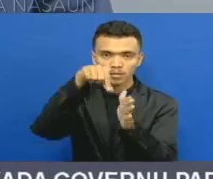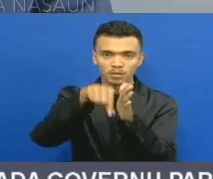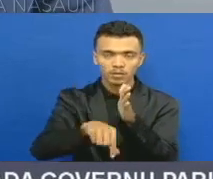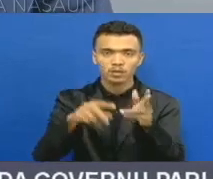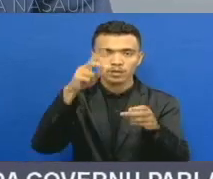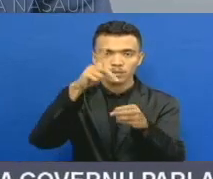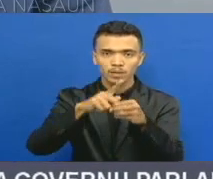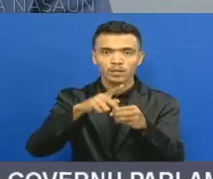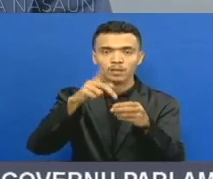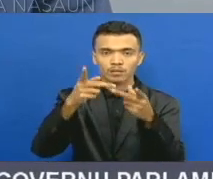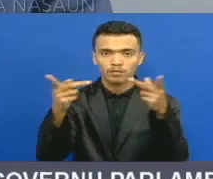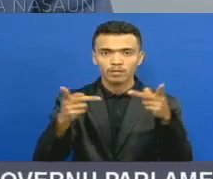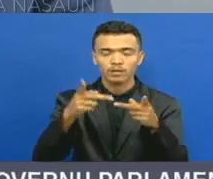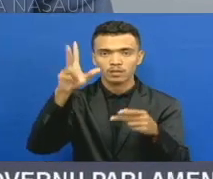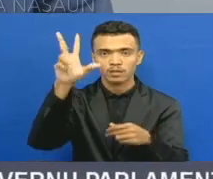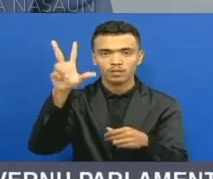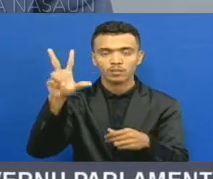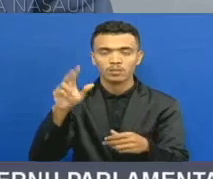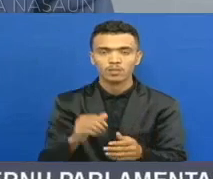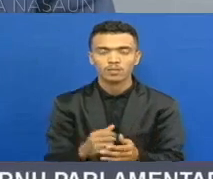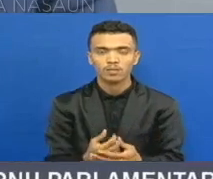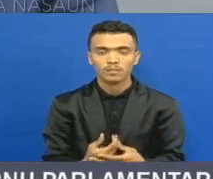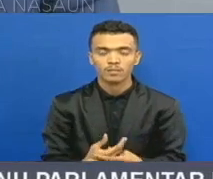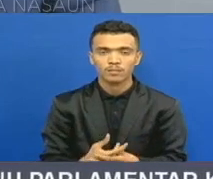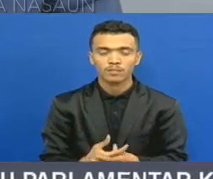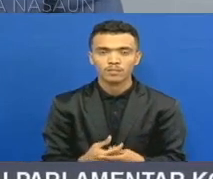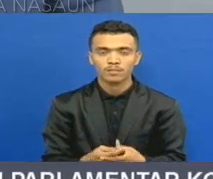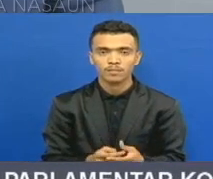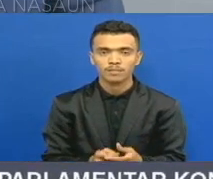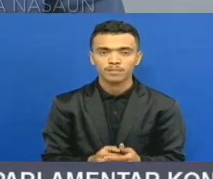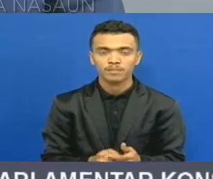matantulo. Mina matantulo ne